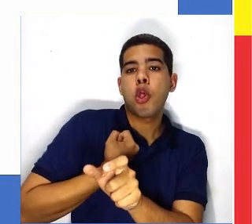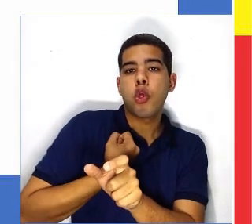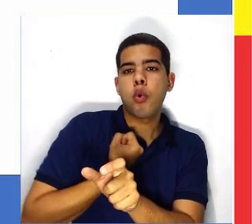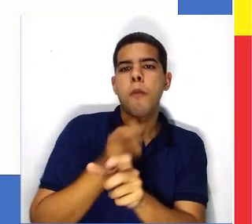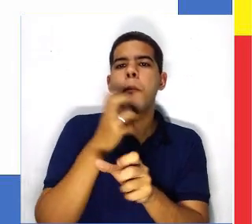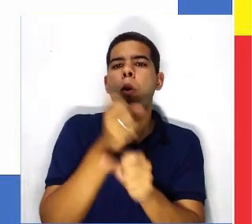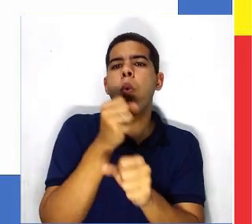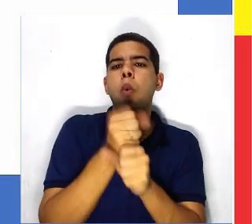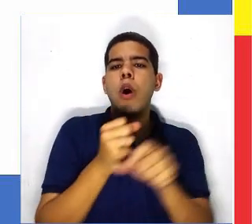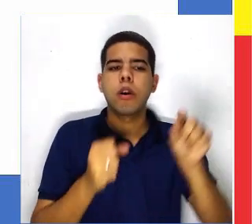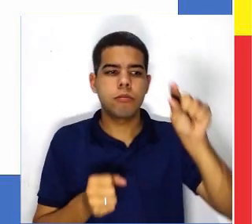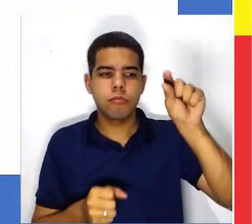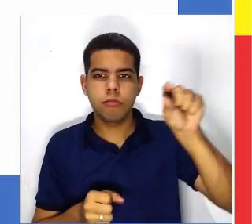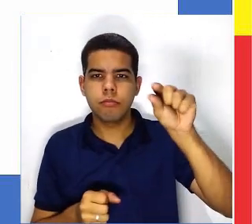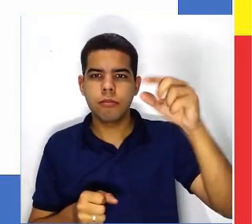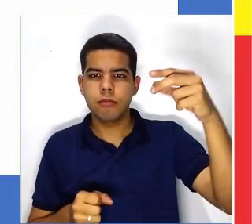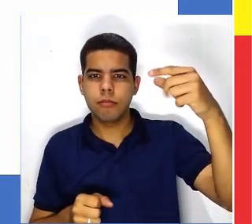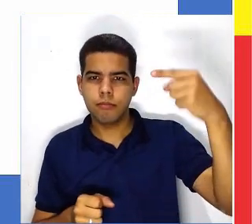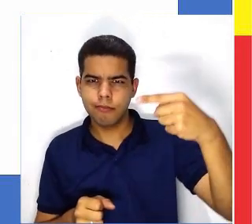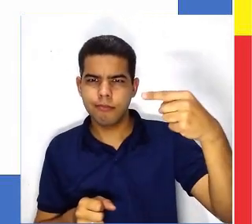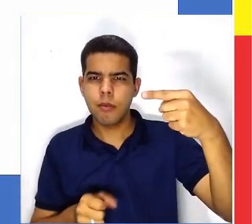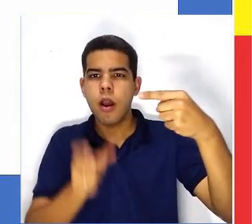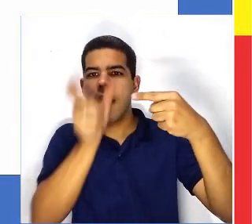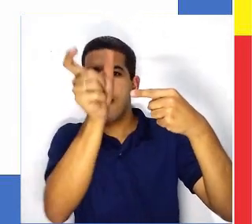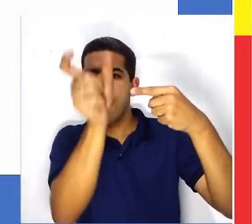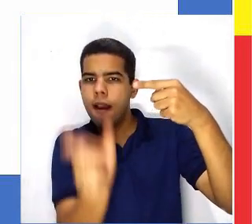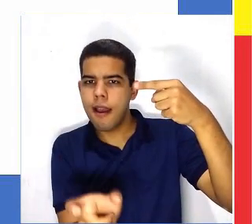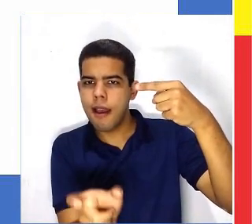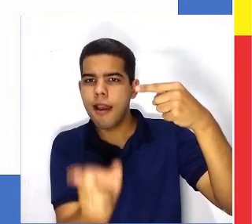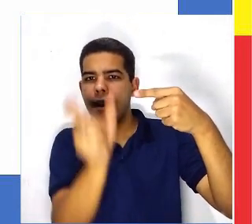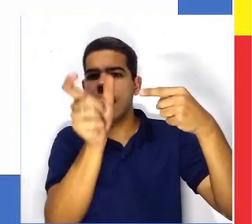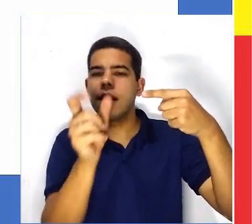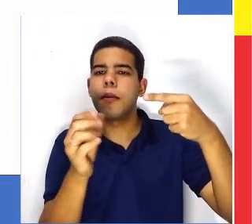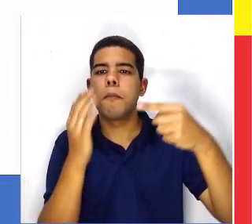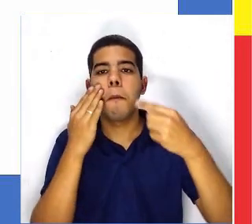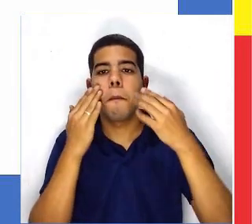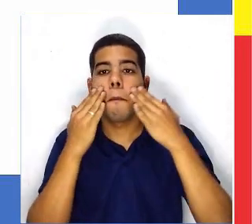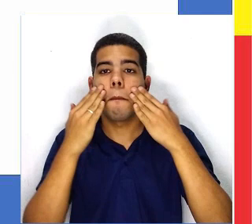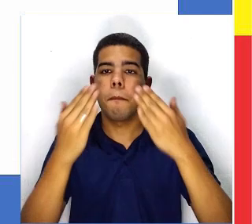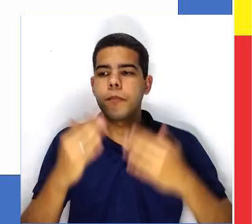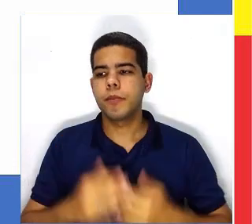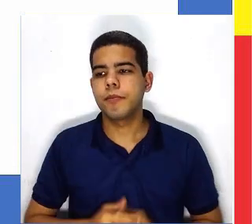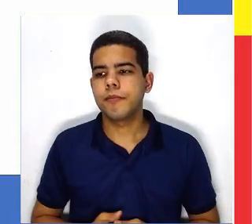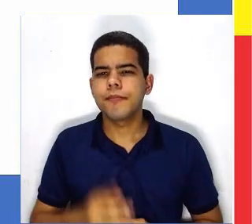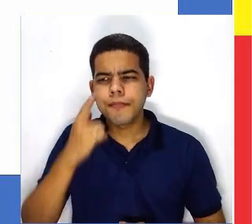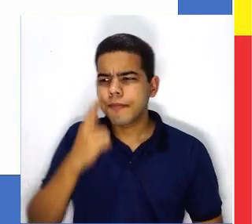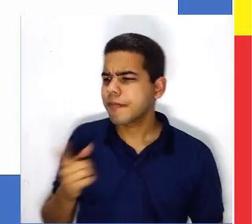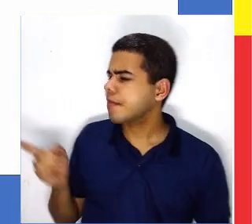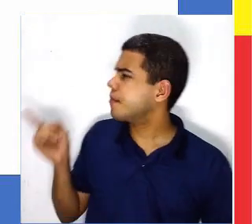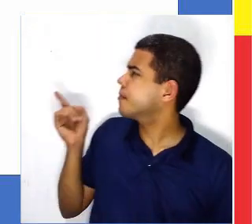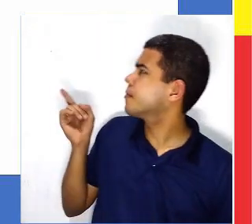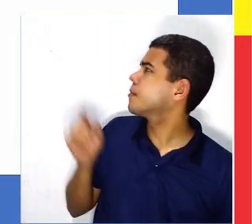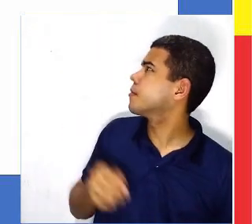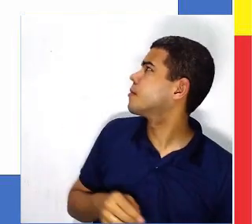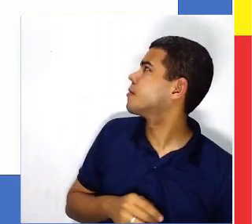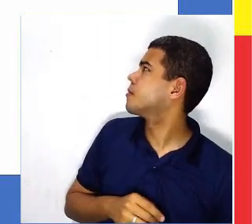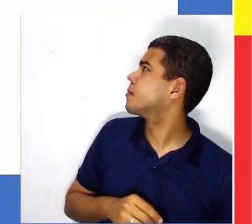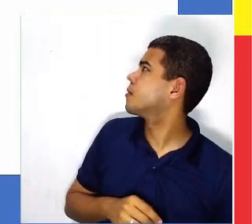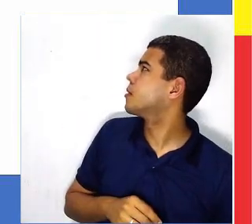posição horizontal. Observa aí o gráfico de colunas. As colunas estão